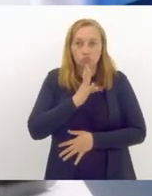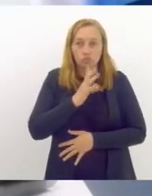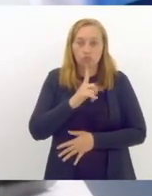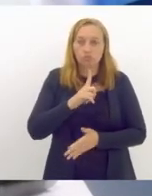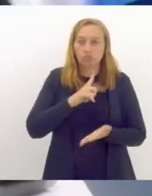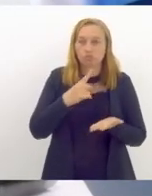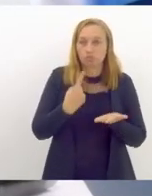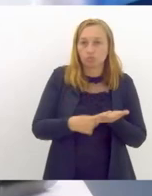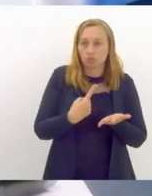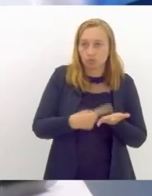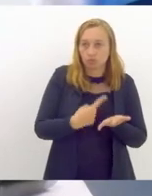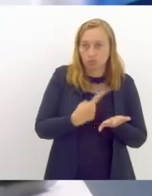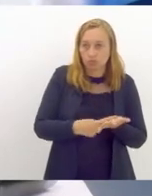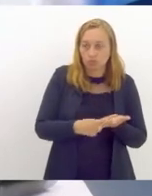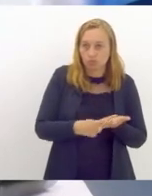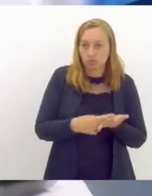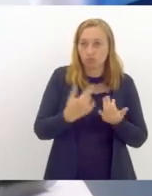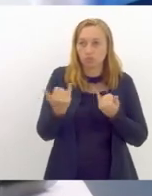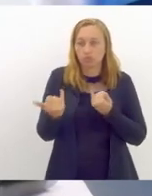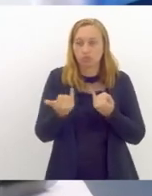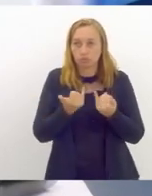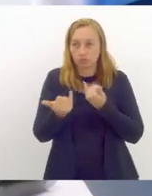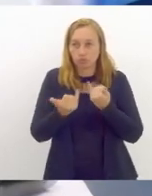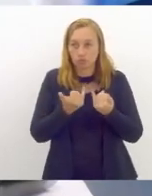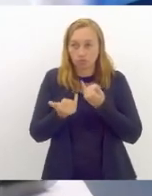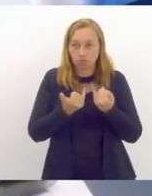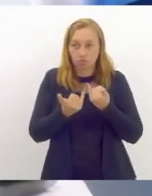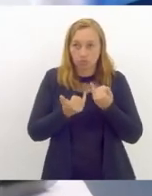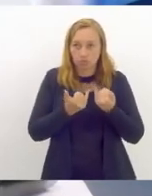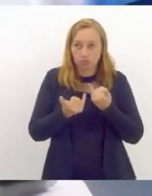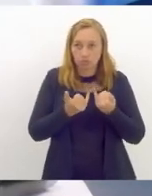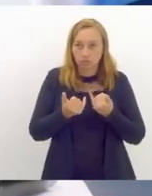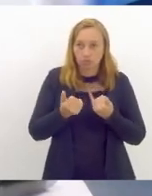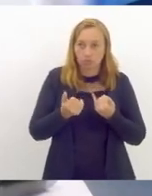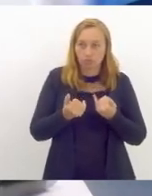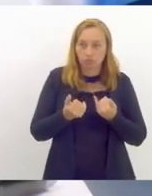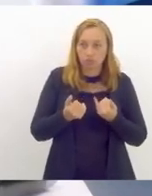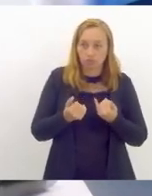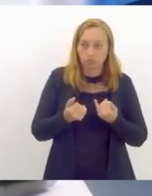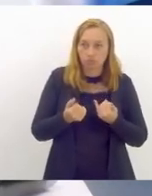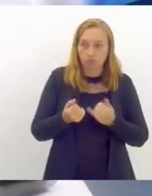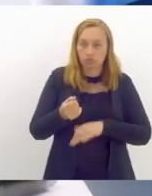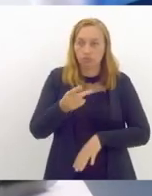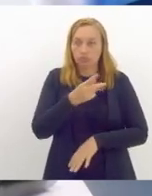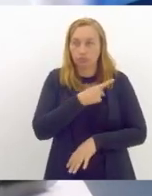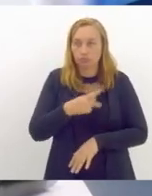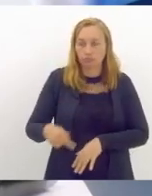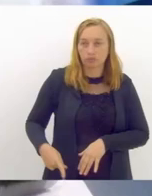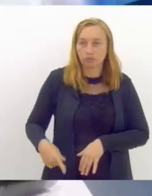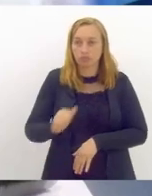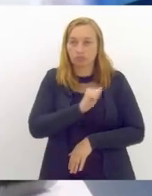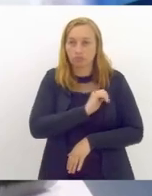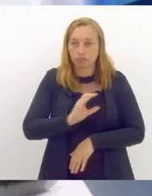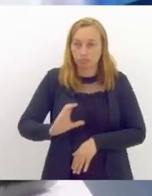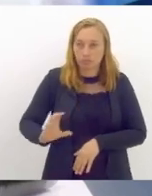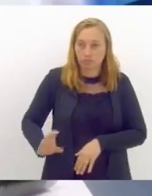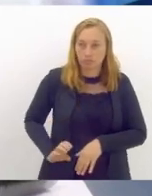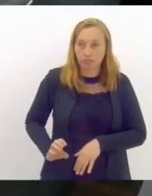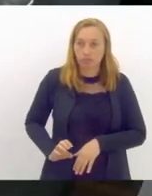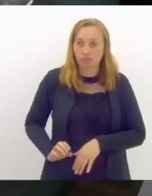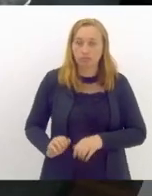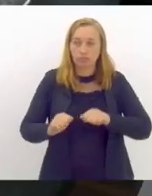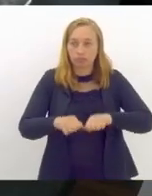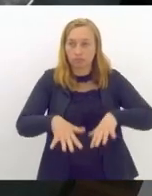acordo informado pelo pelo presidente André Cigano na semana